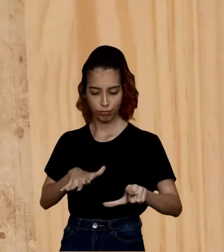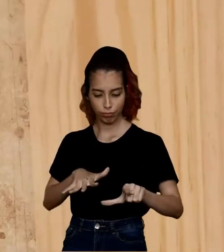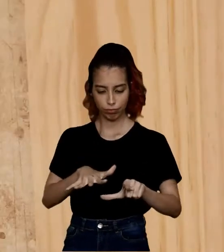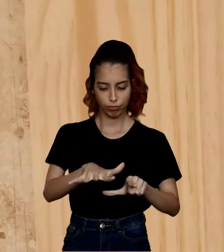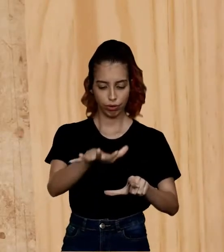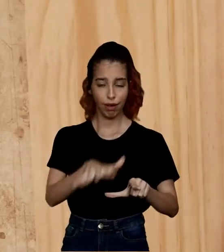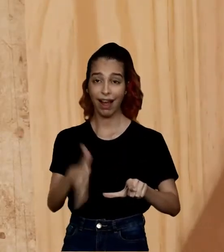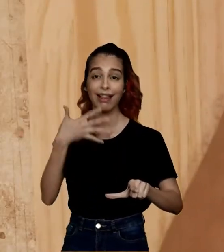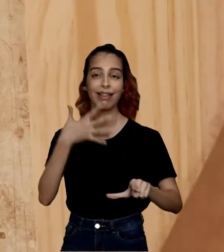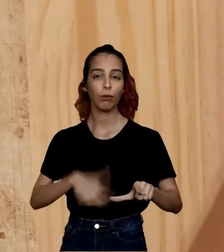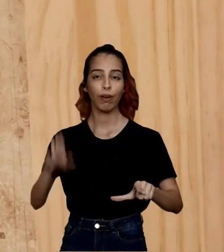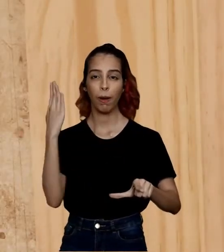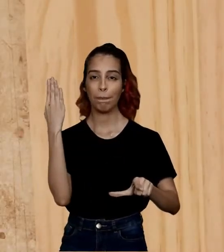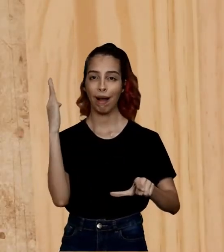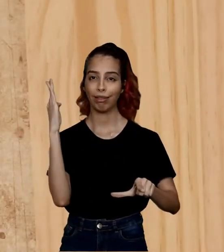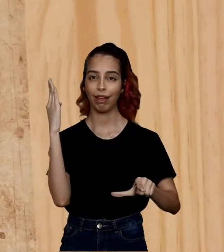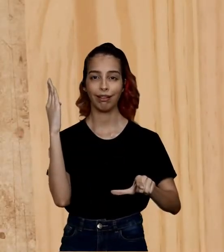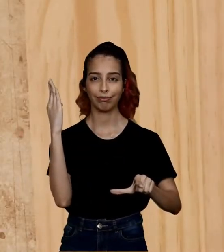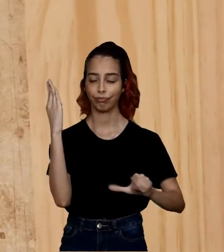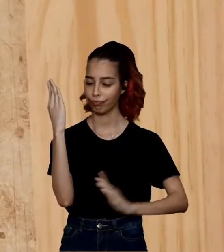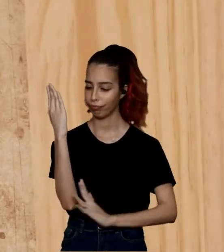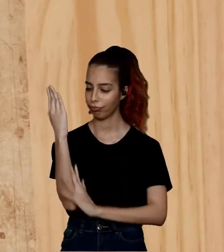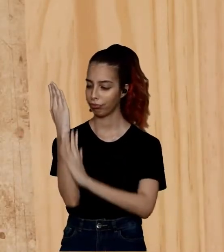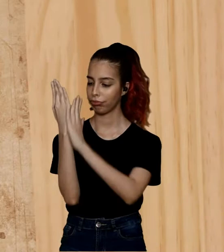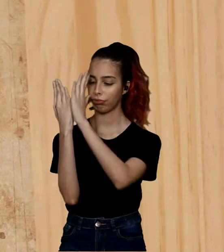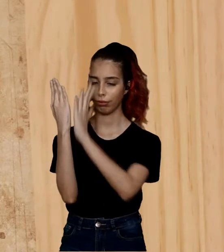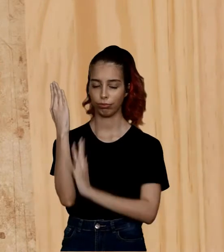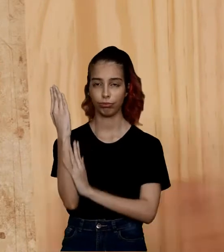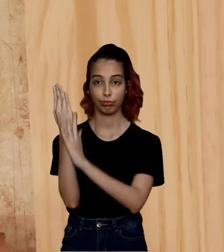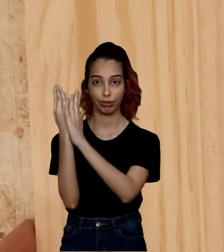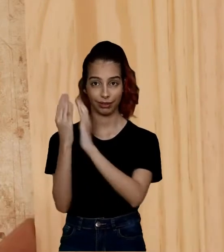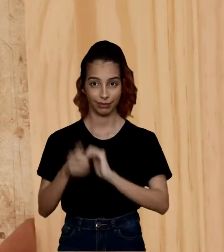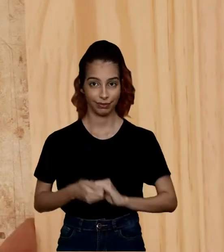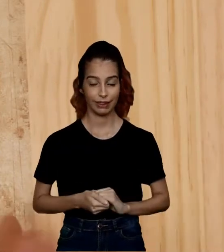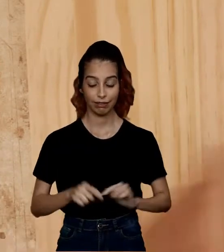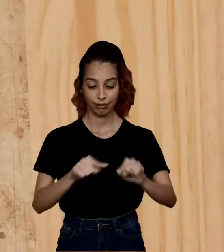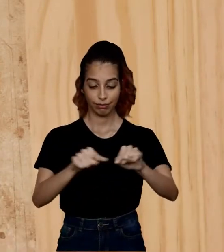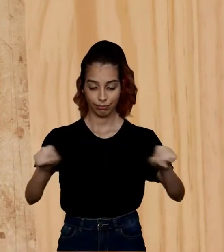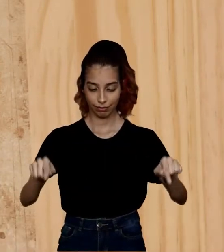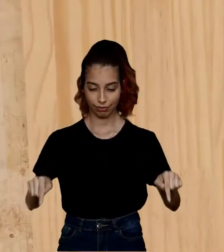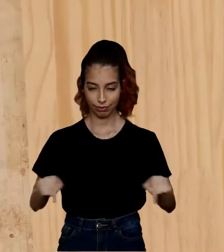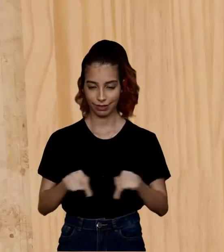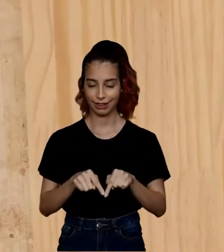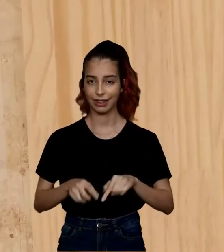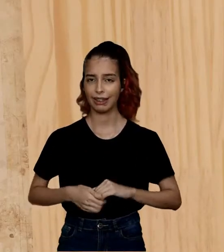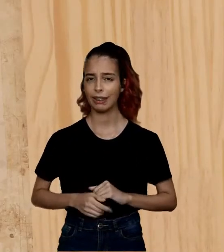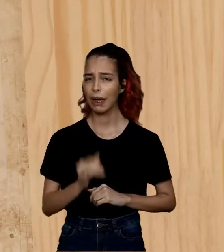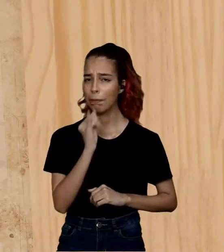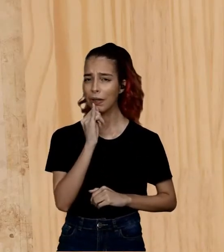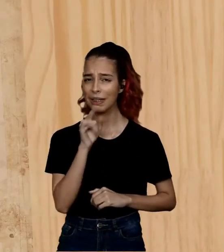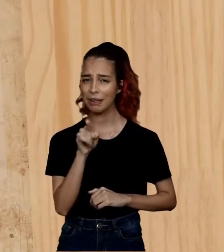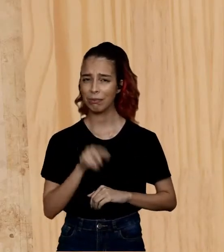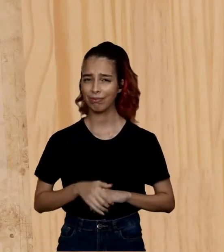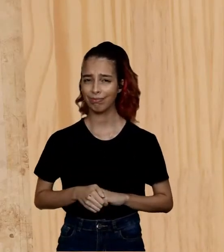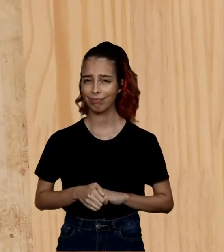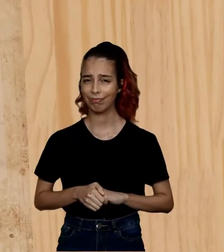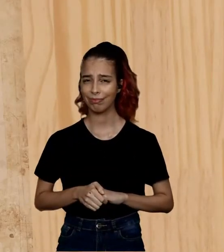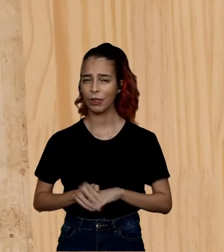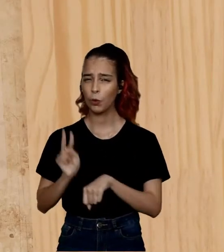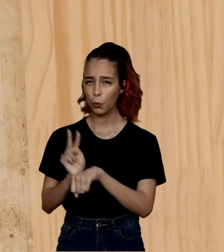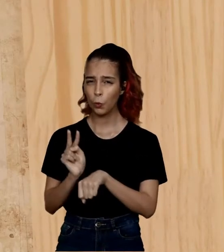uma direção, que é a direção do veio da madeira. E ele vem no formato de um painel, como se fosse mais ou menos esse